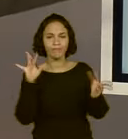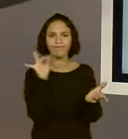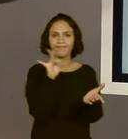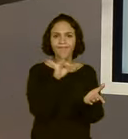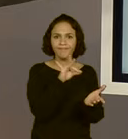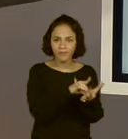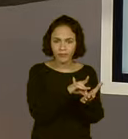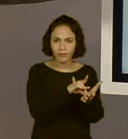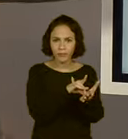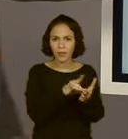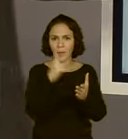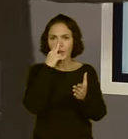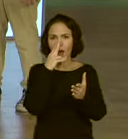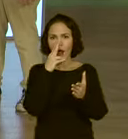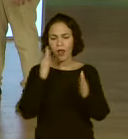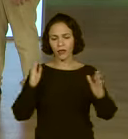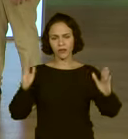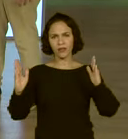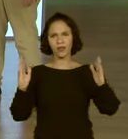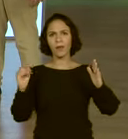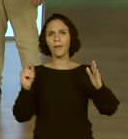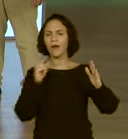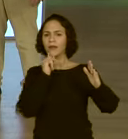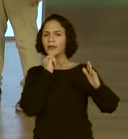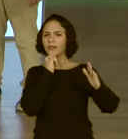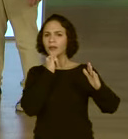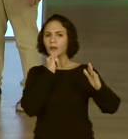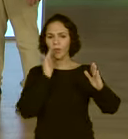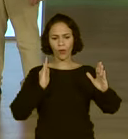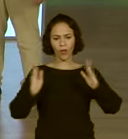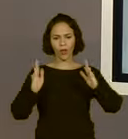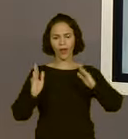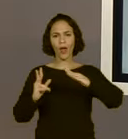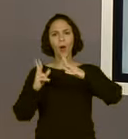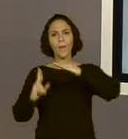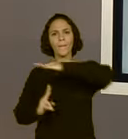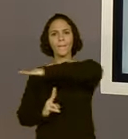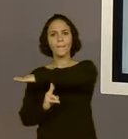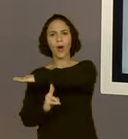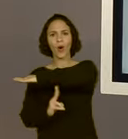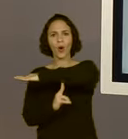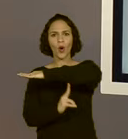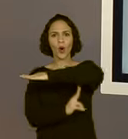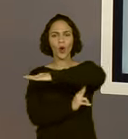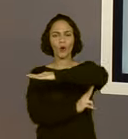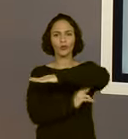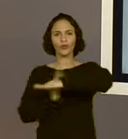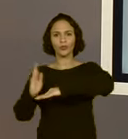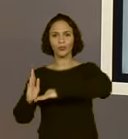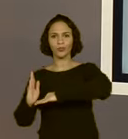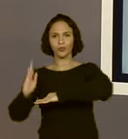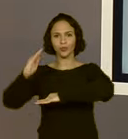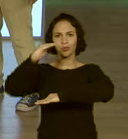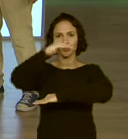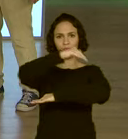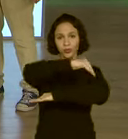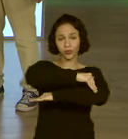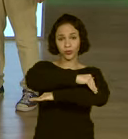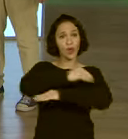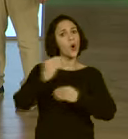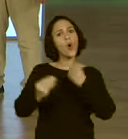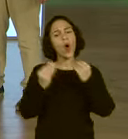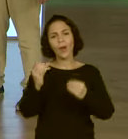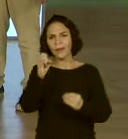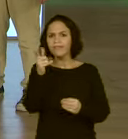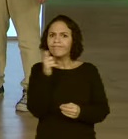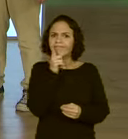algo que é uma ponte. É algo que todo mundo que realiza alguma conquista precisou fazer de alguma